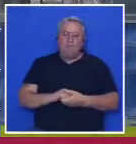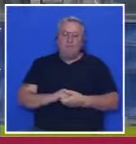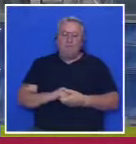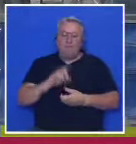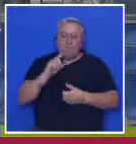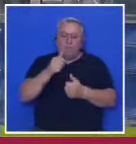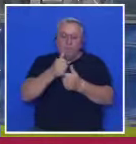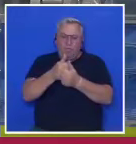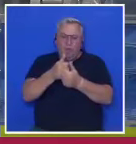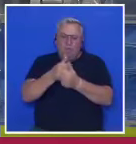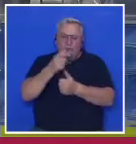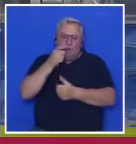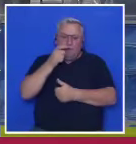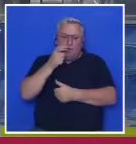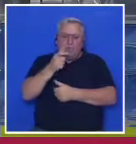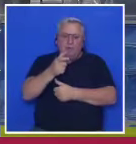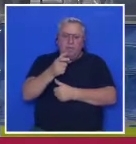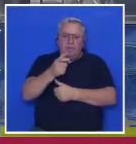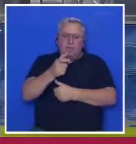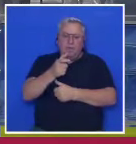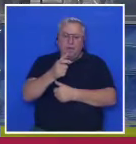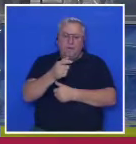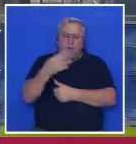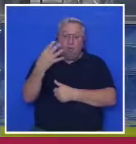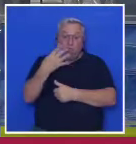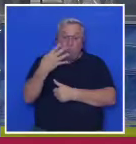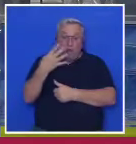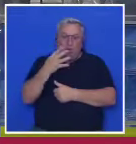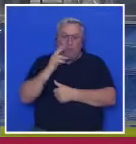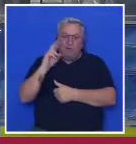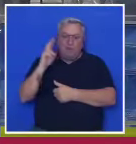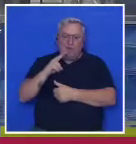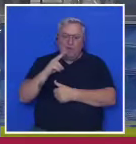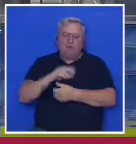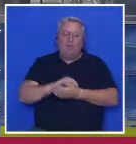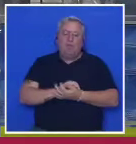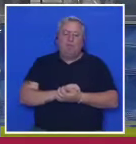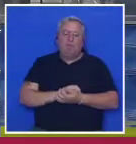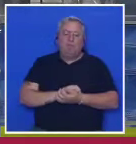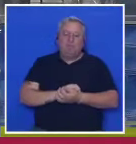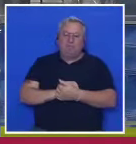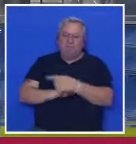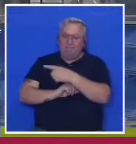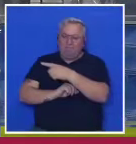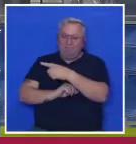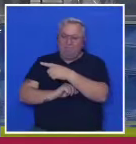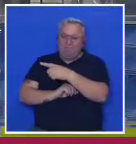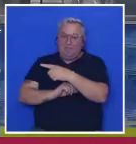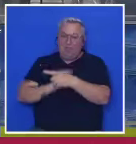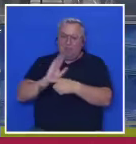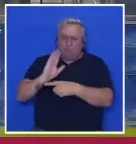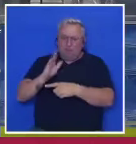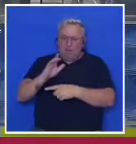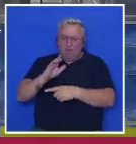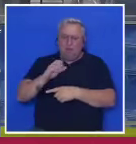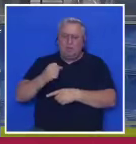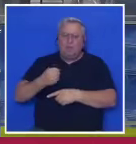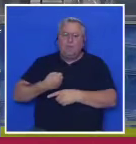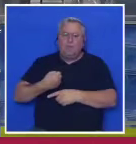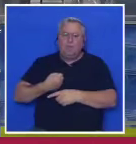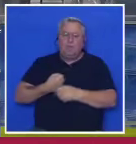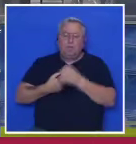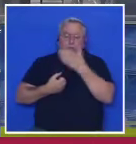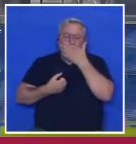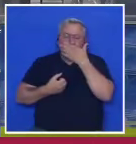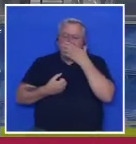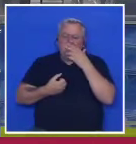Vamos bem de pertinho acompanhar o nosso quarto globo, o globo da dupla cena. Vamos lá, a primeira das seis bolas do